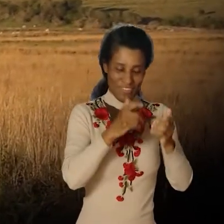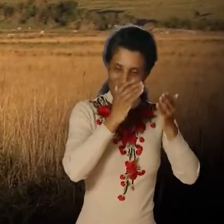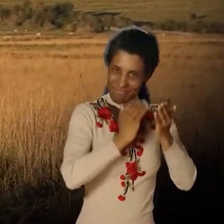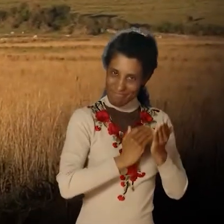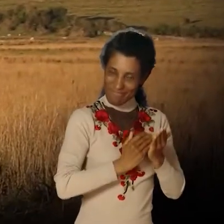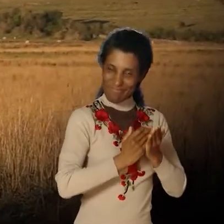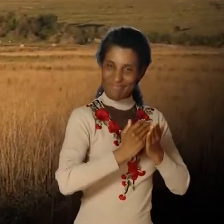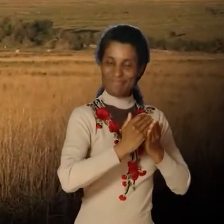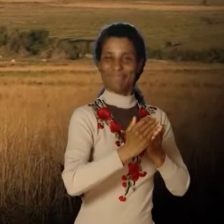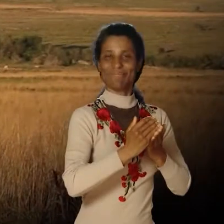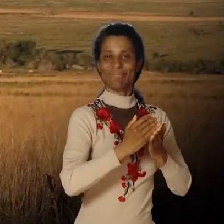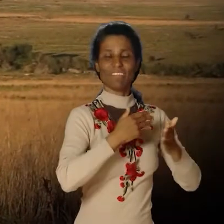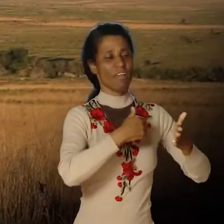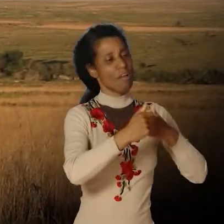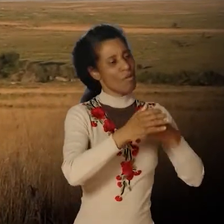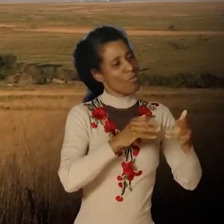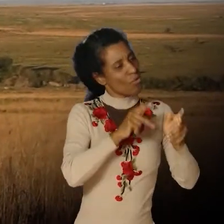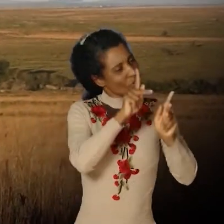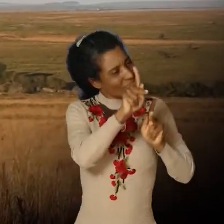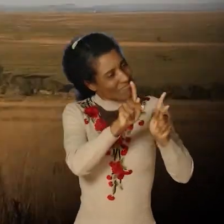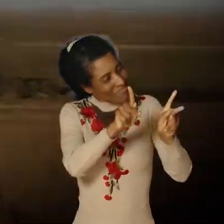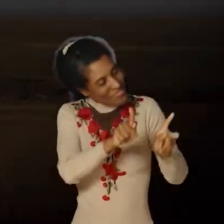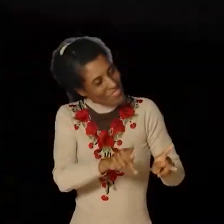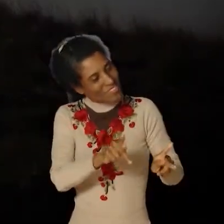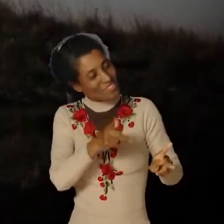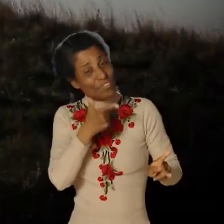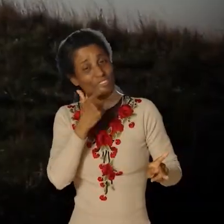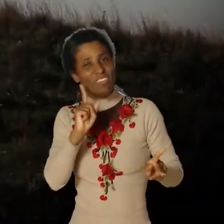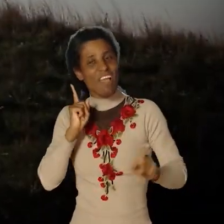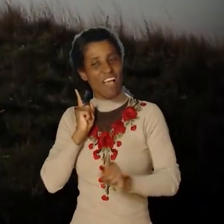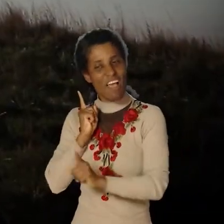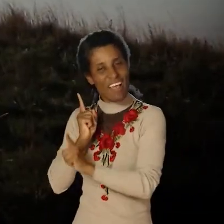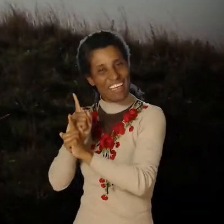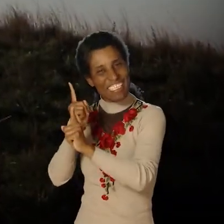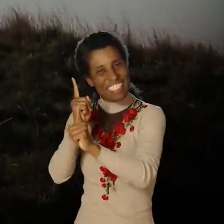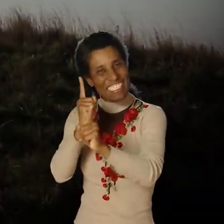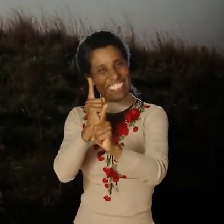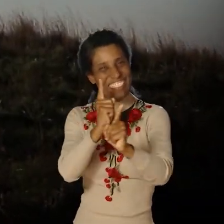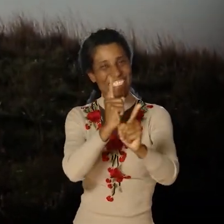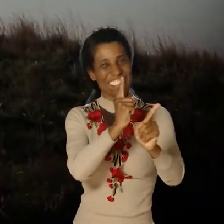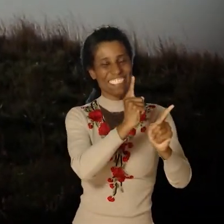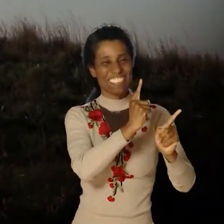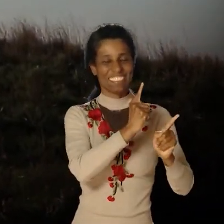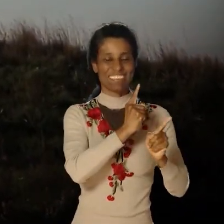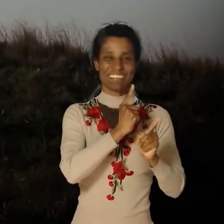as próprias origens. Qualquer guri vai